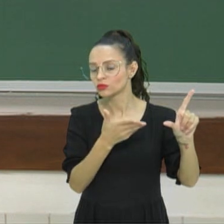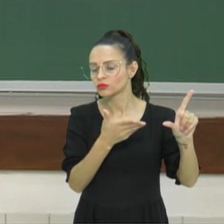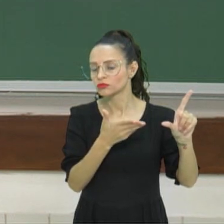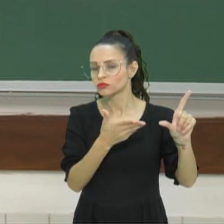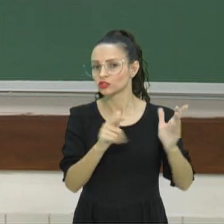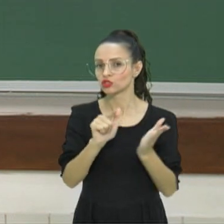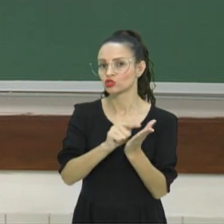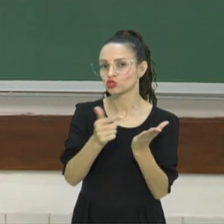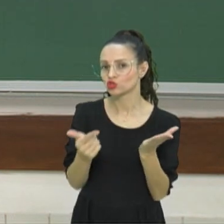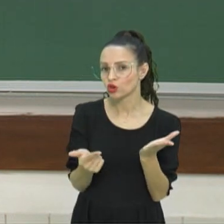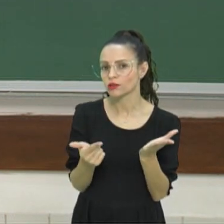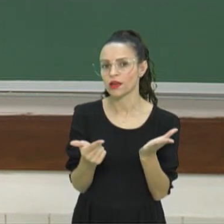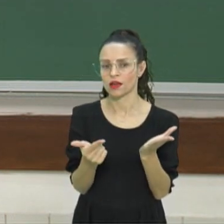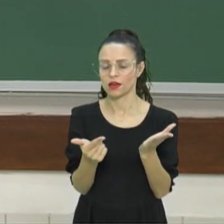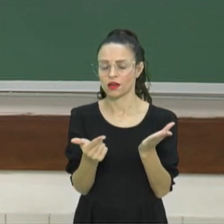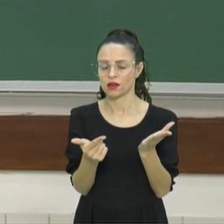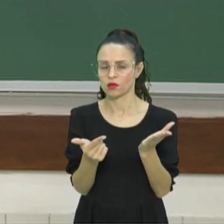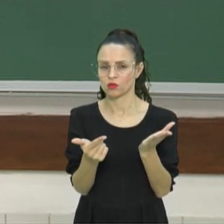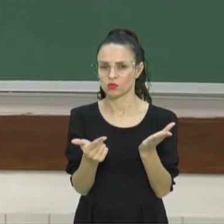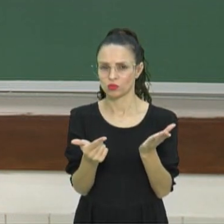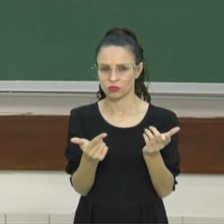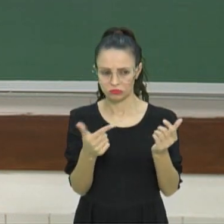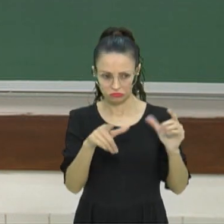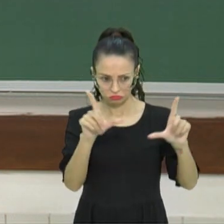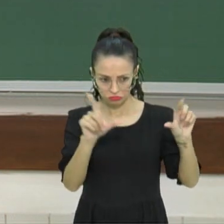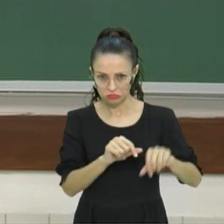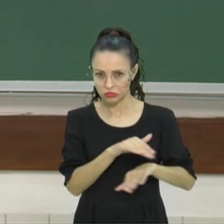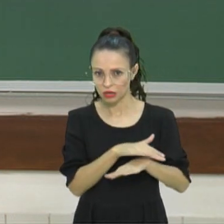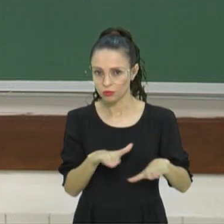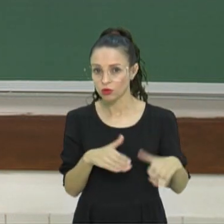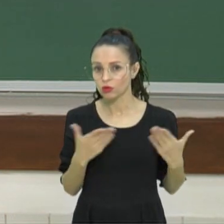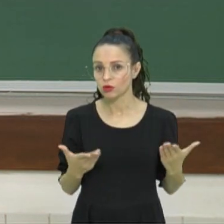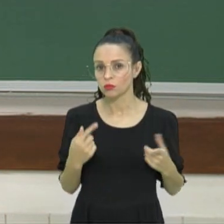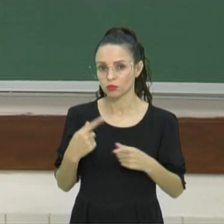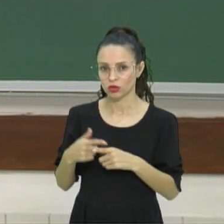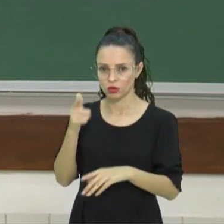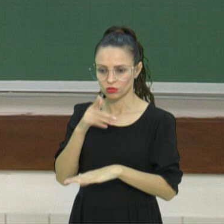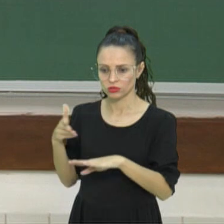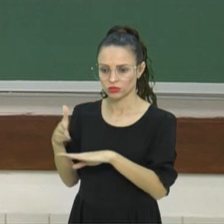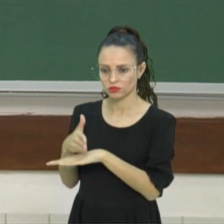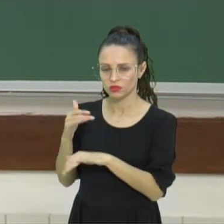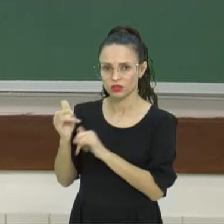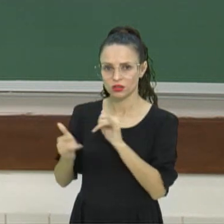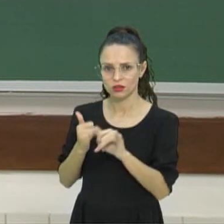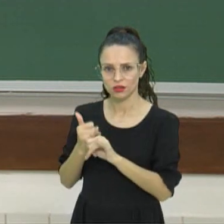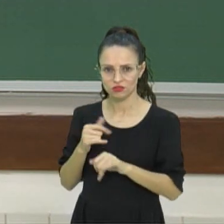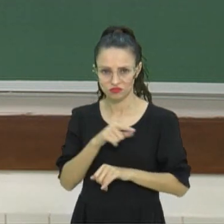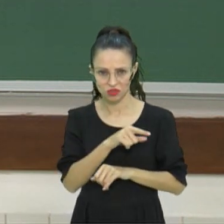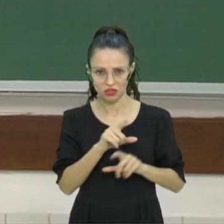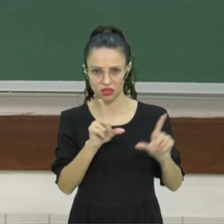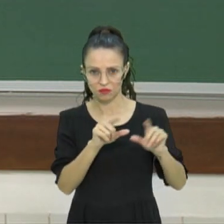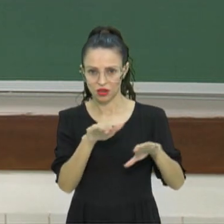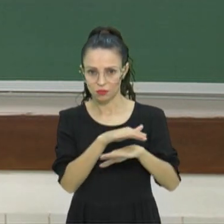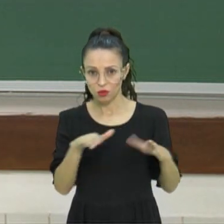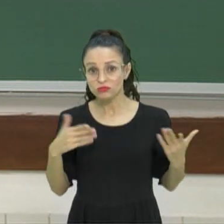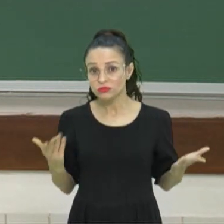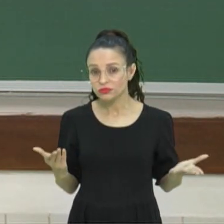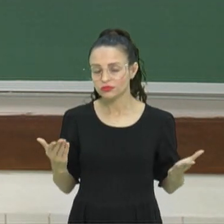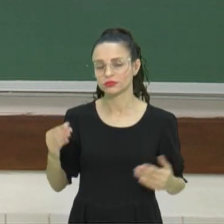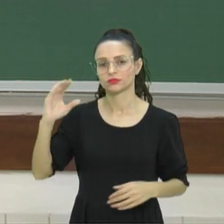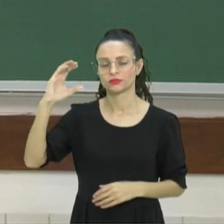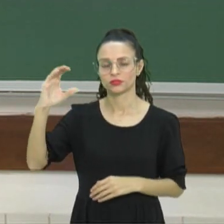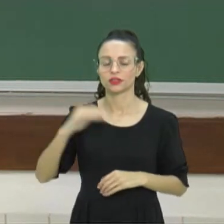Os jornais de TV deixaram de existir porque eu consigo acessar a informação pela internet? Letra